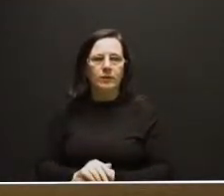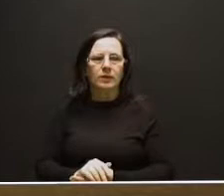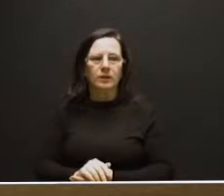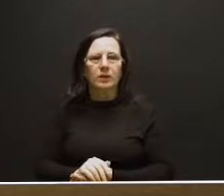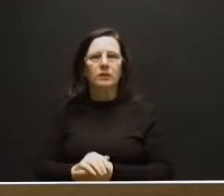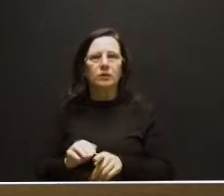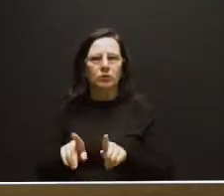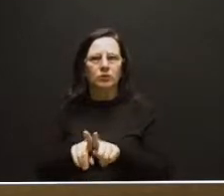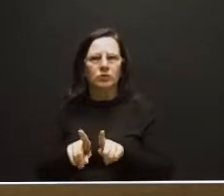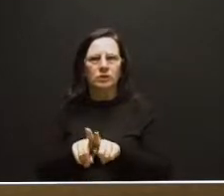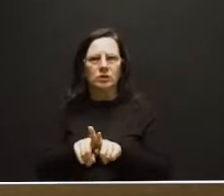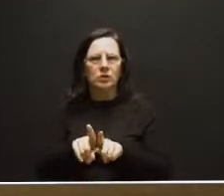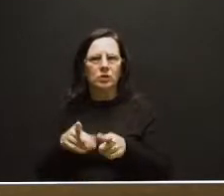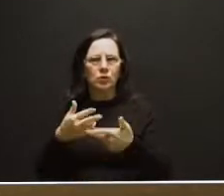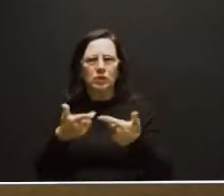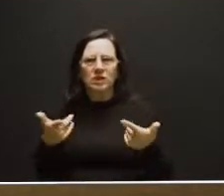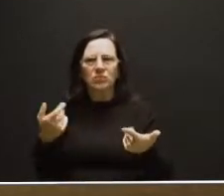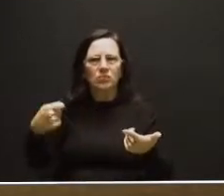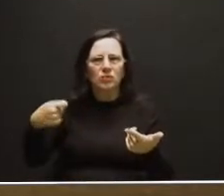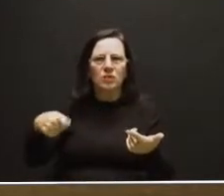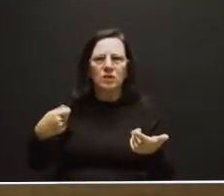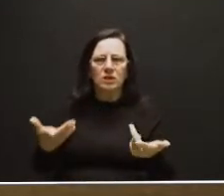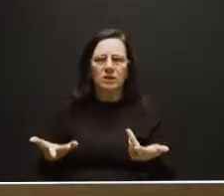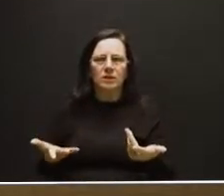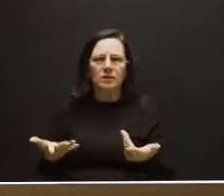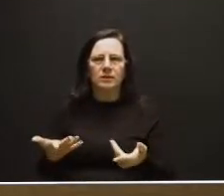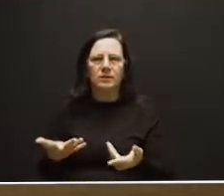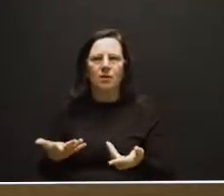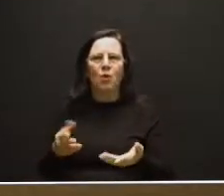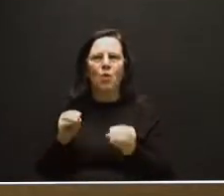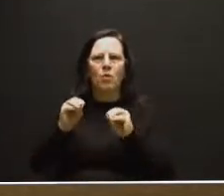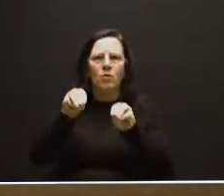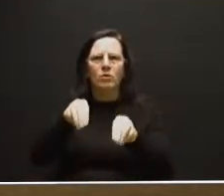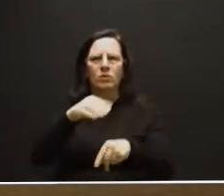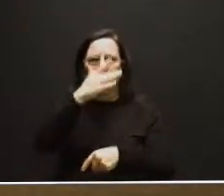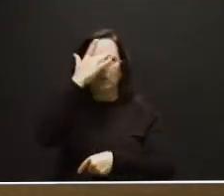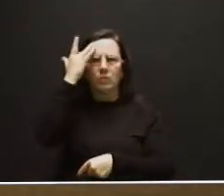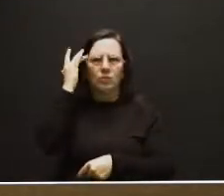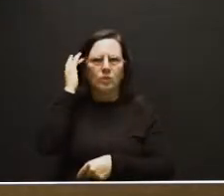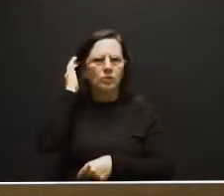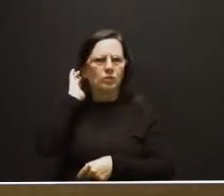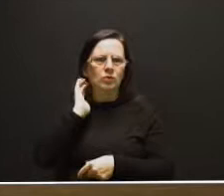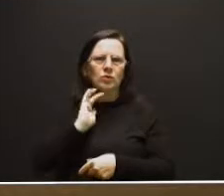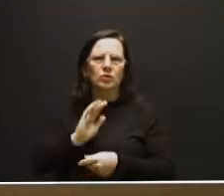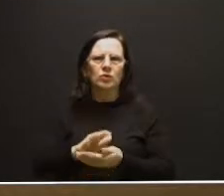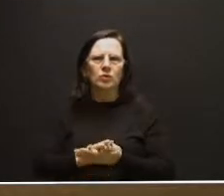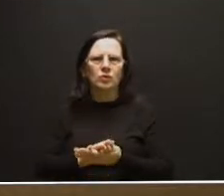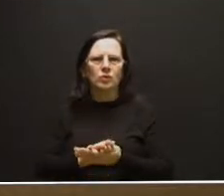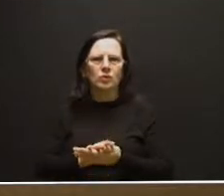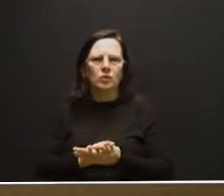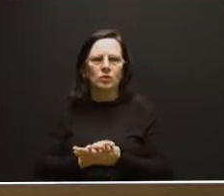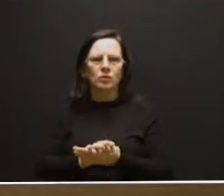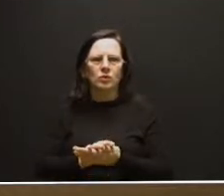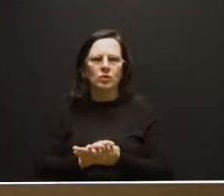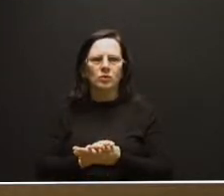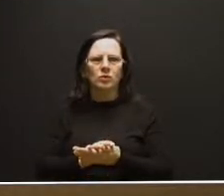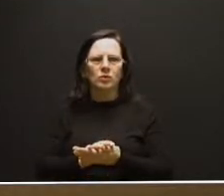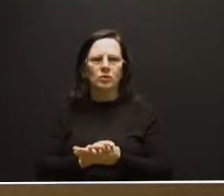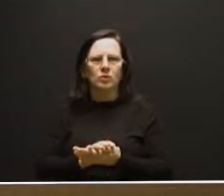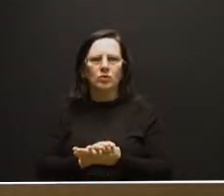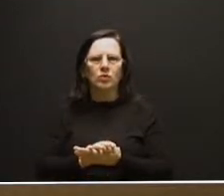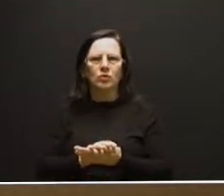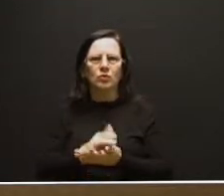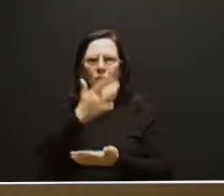pedradas desnecessárias vereador sérgio porque colocar alguém alguém como um com vitrine lá com a